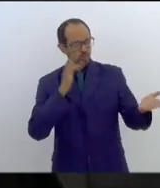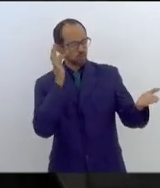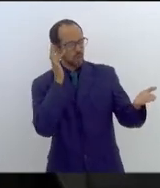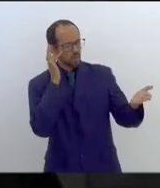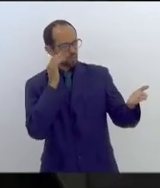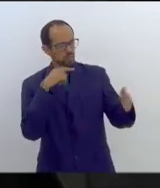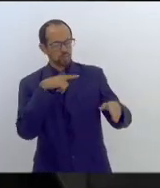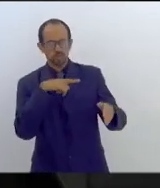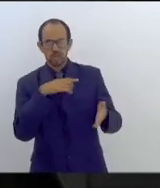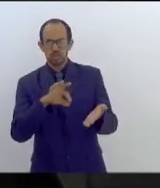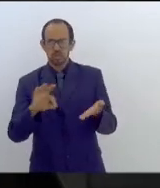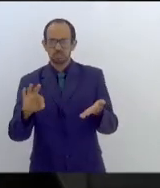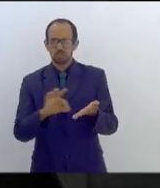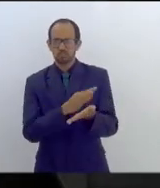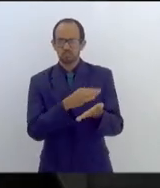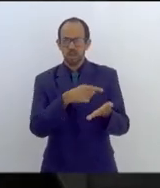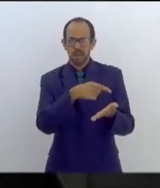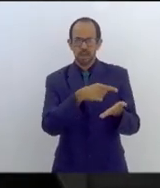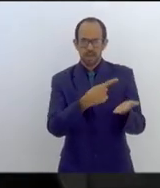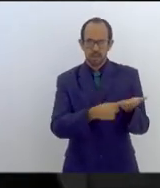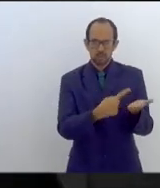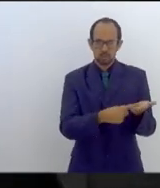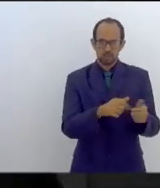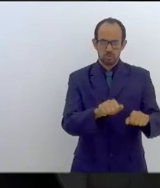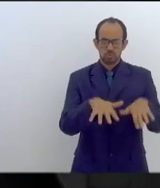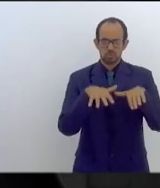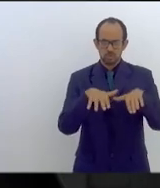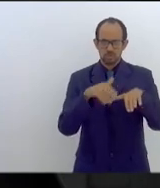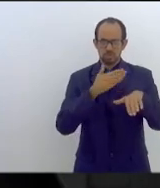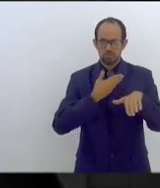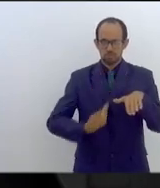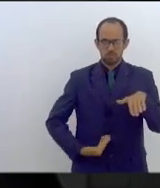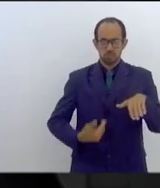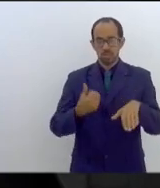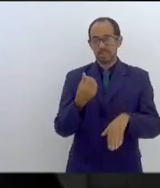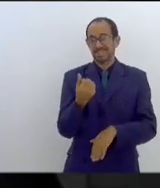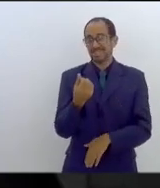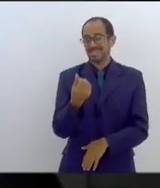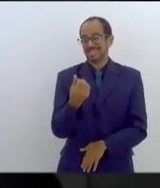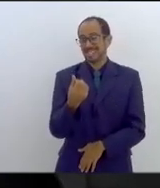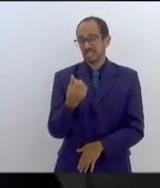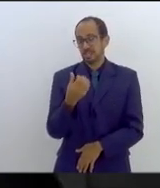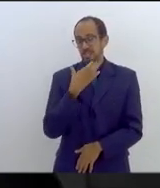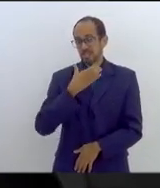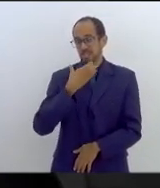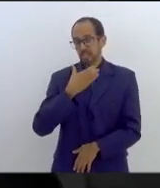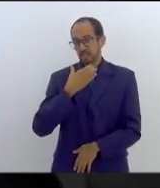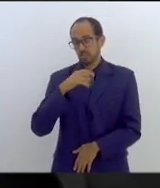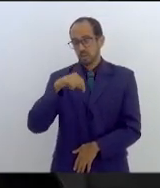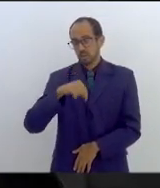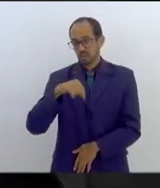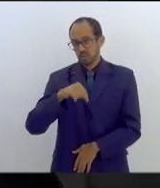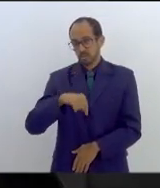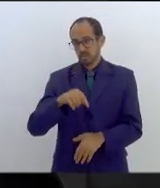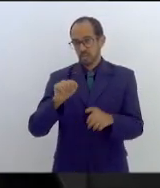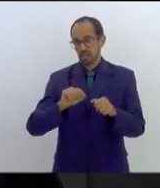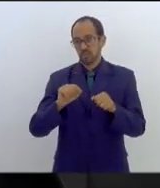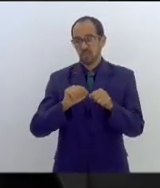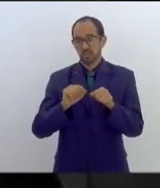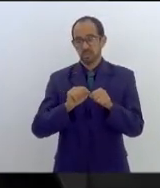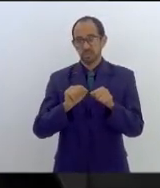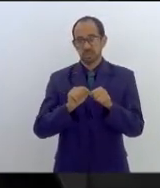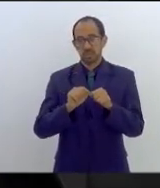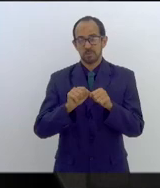pública marcada sobre esse tema no próximo dia 16. No próximo dia 16, há uma audiência pública na Casa, promovida pela Frente